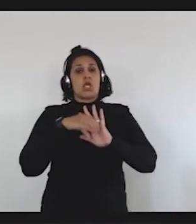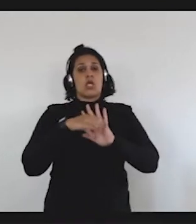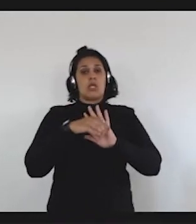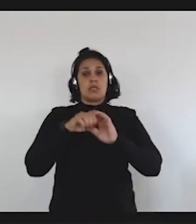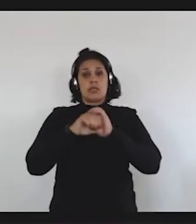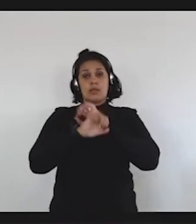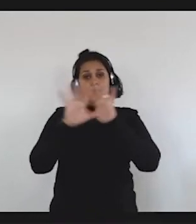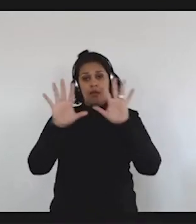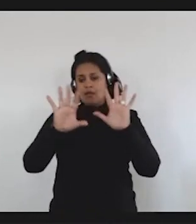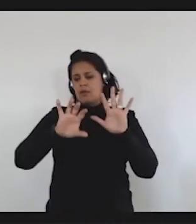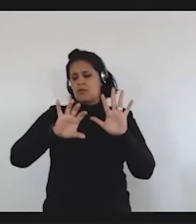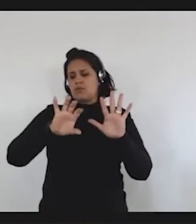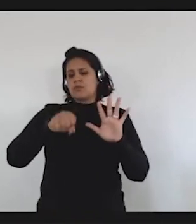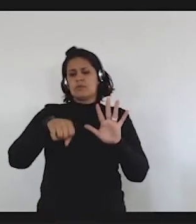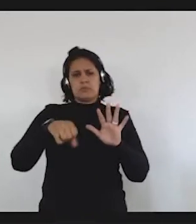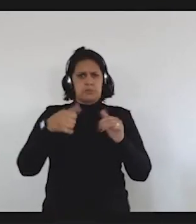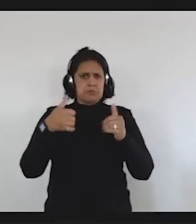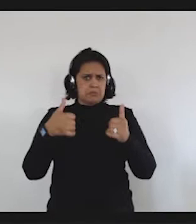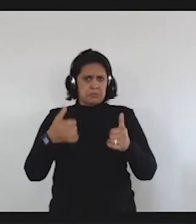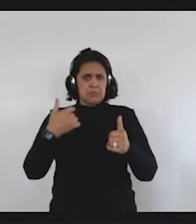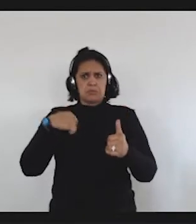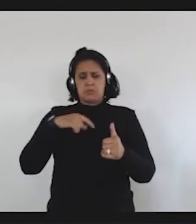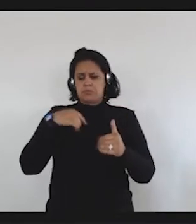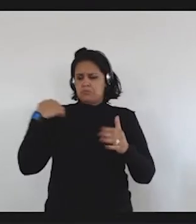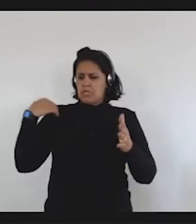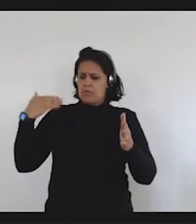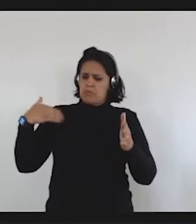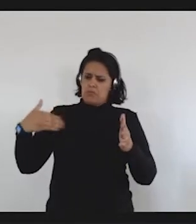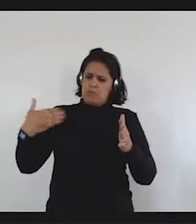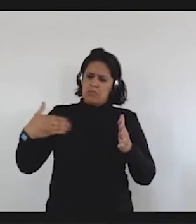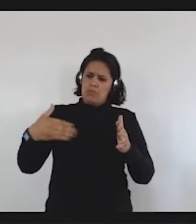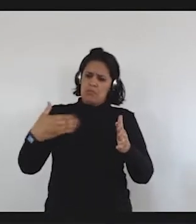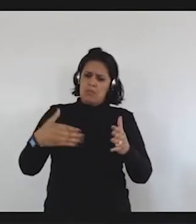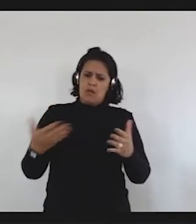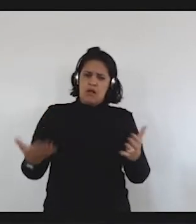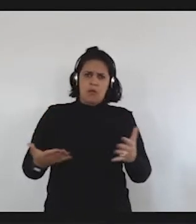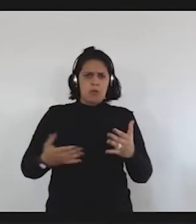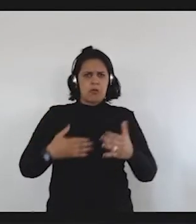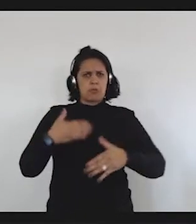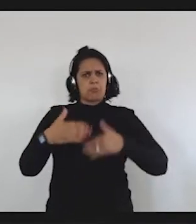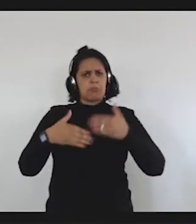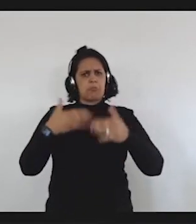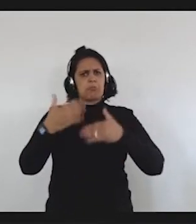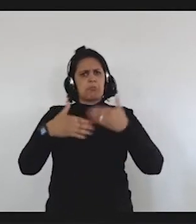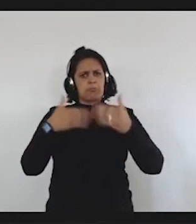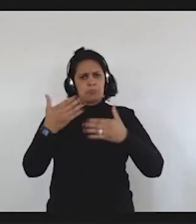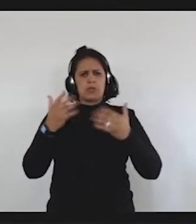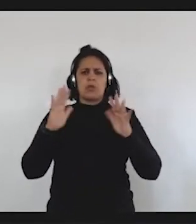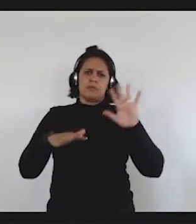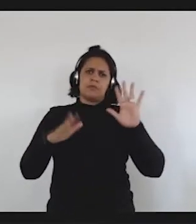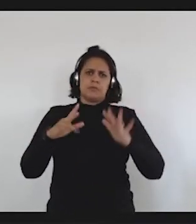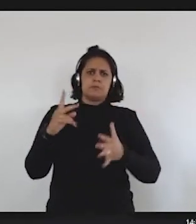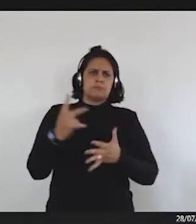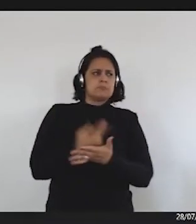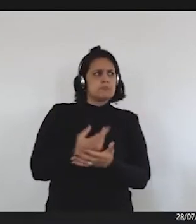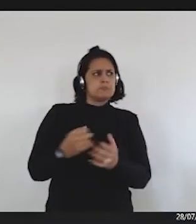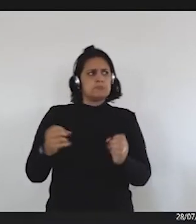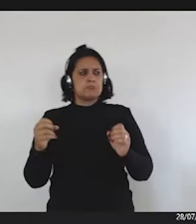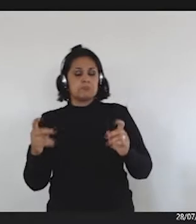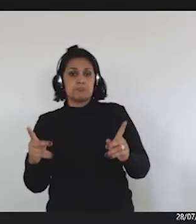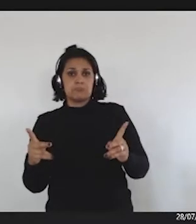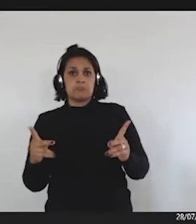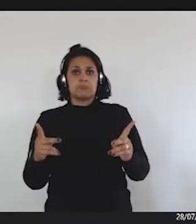nossa história e da nossa sociedade, aliás, isso é uma evolução, são consequências que vão acabando acontecendo,